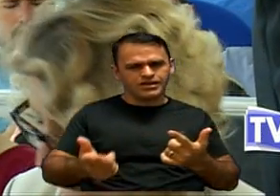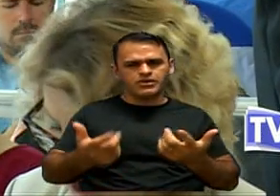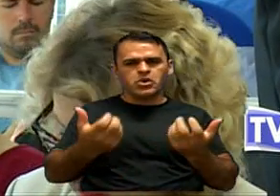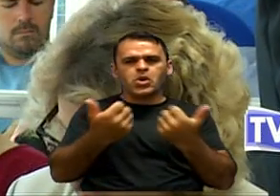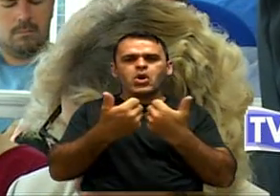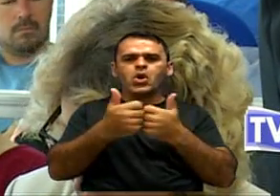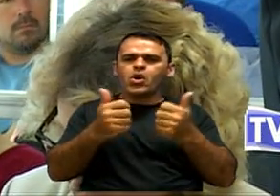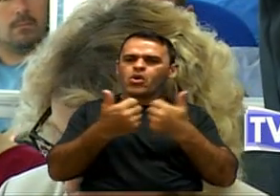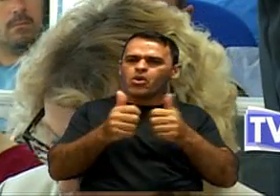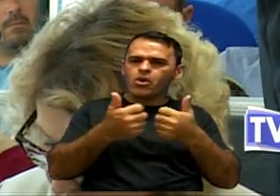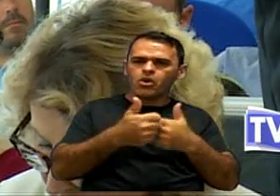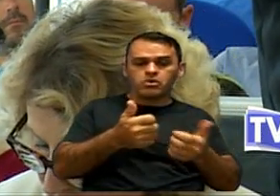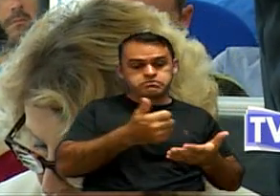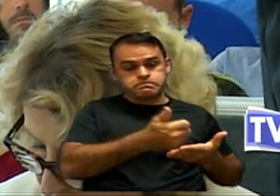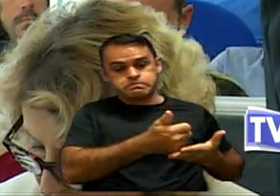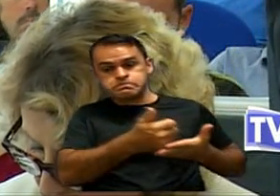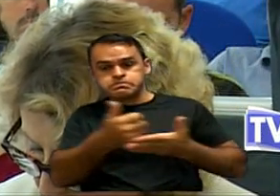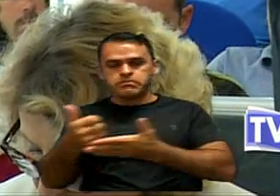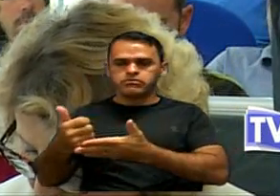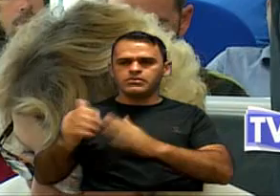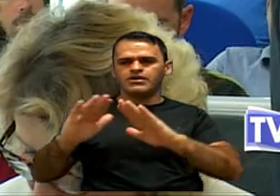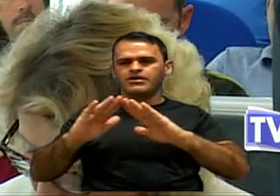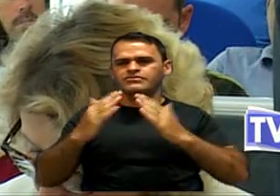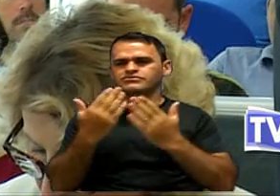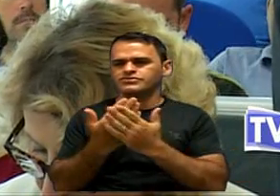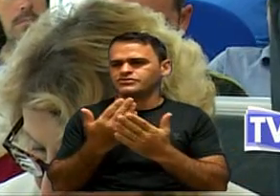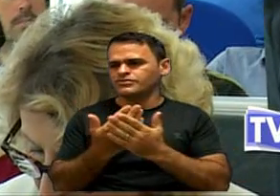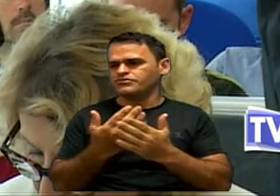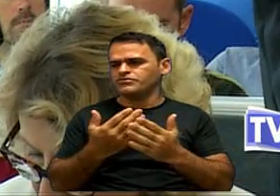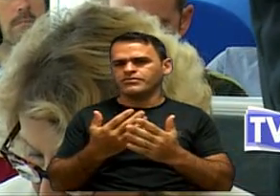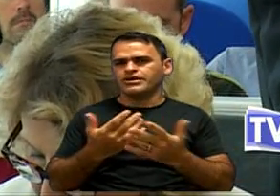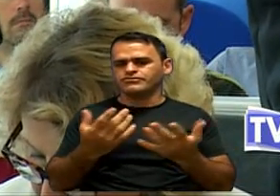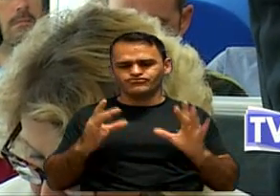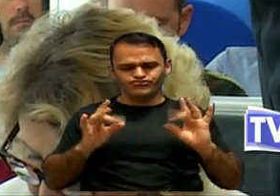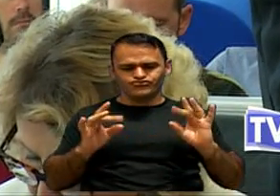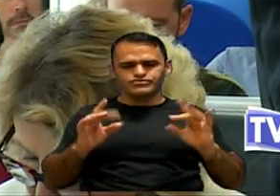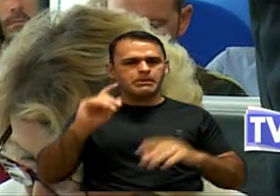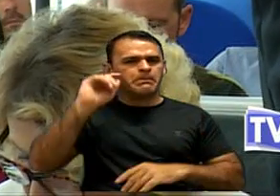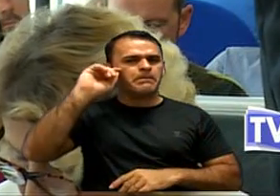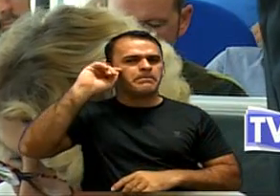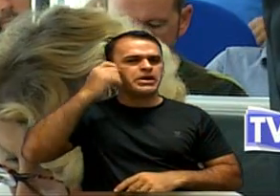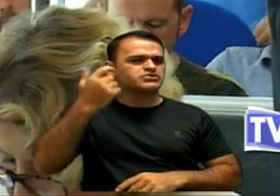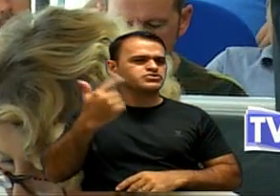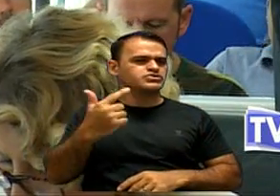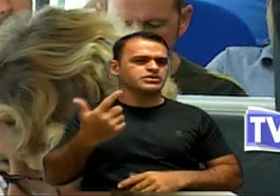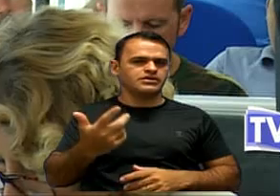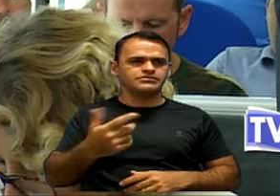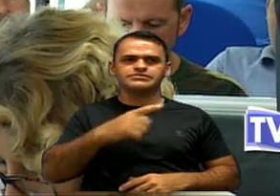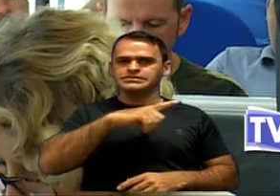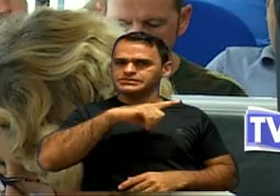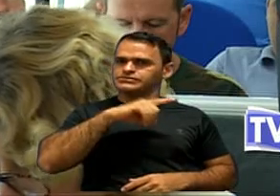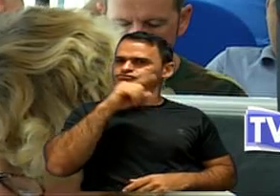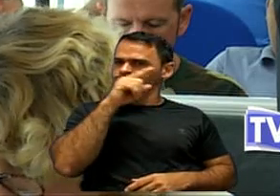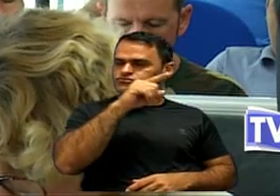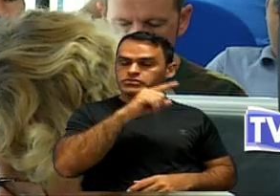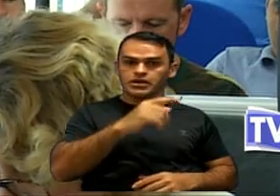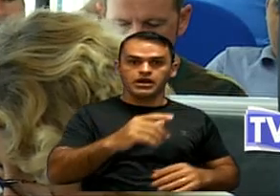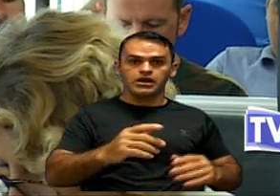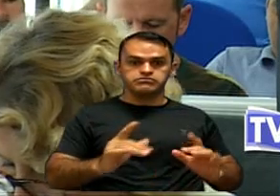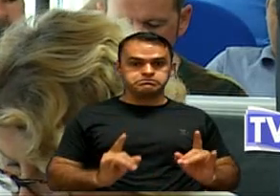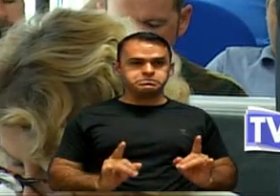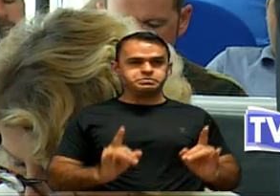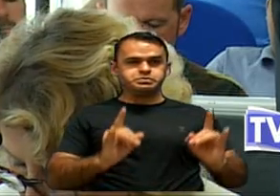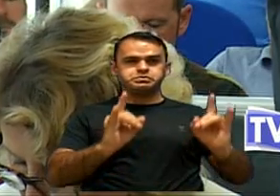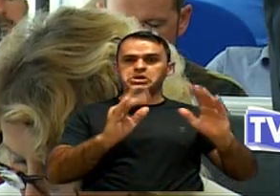problema sério de transporte por causa das ruas que não são pavimentadas. Está saindo um grande empreendimento imobiliário no entorno